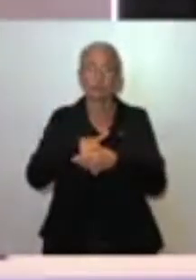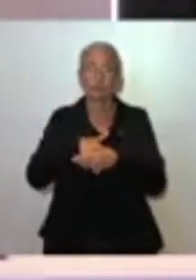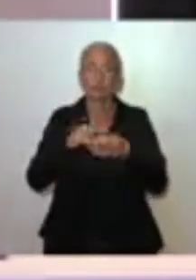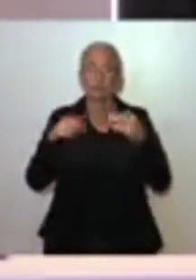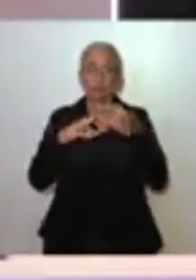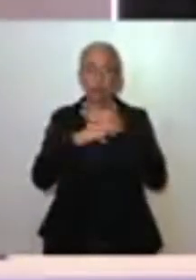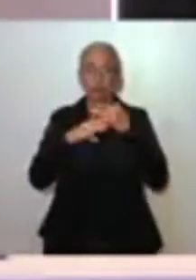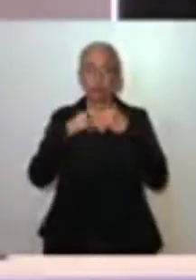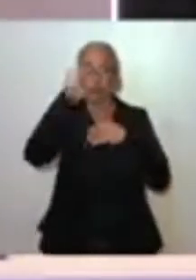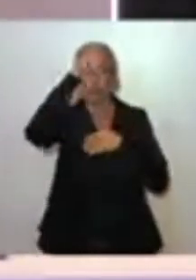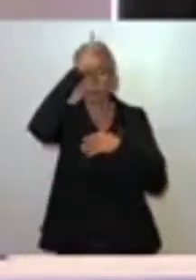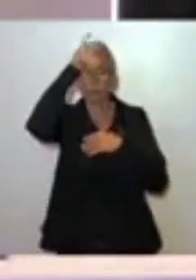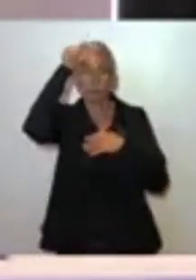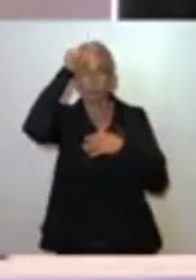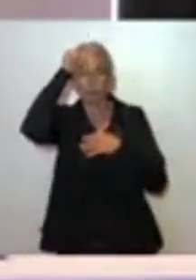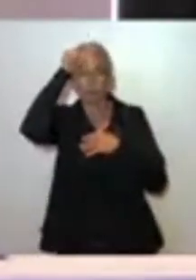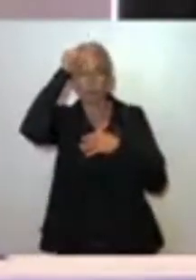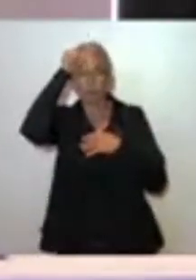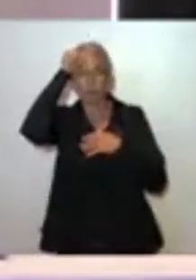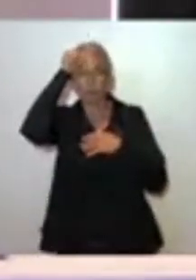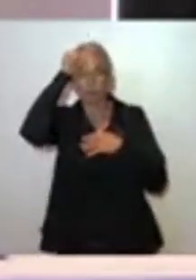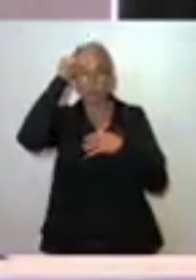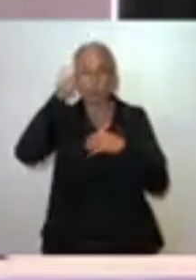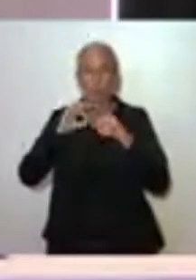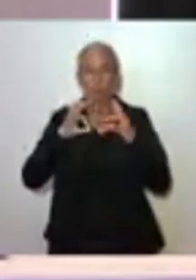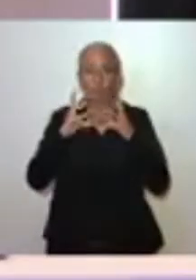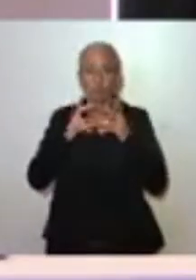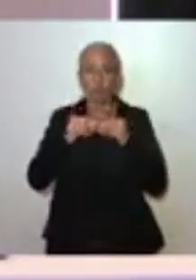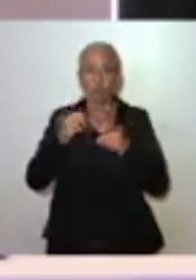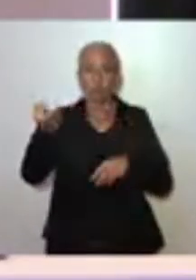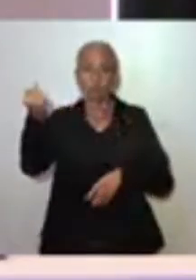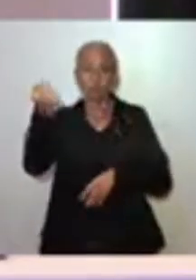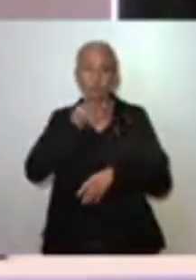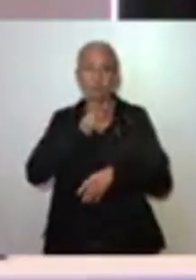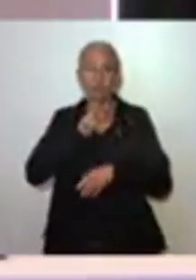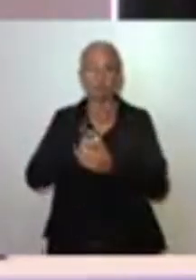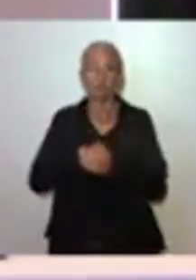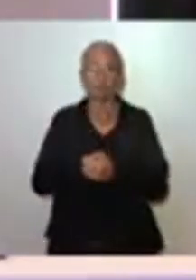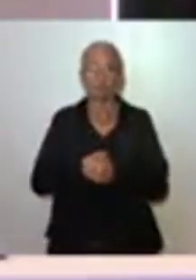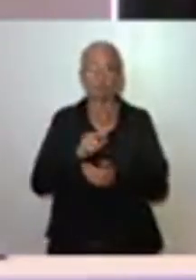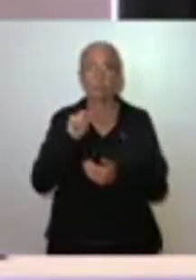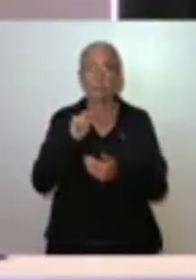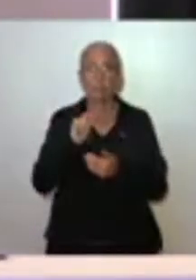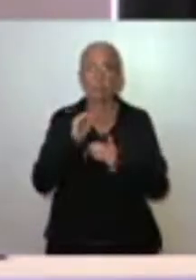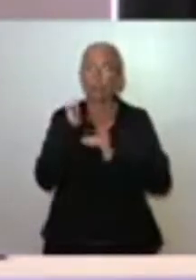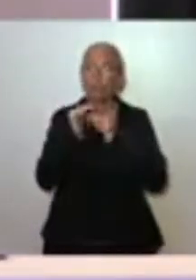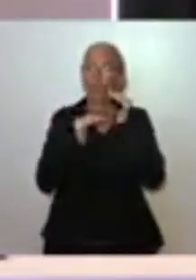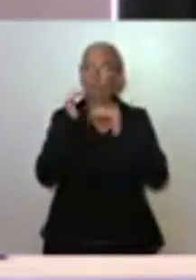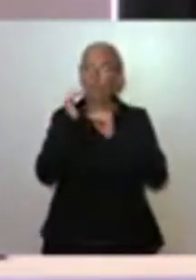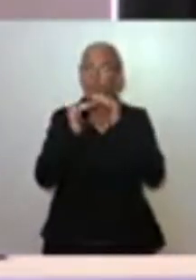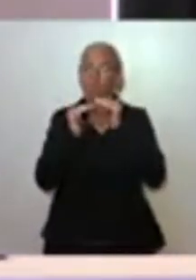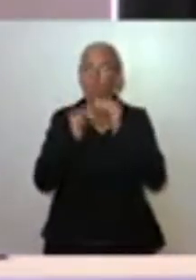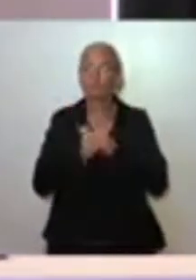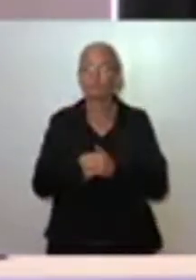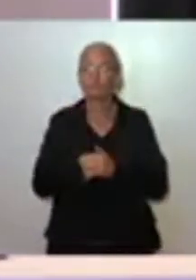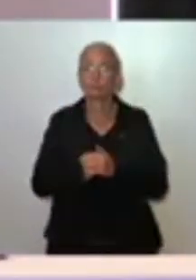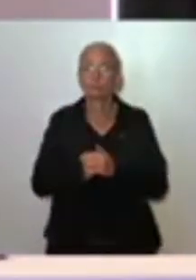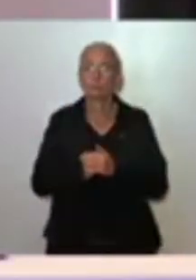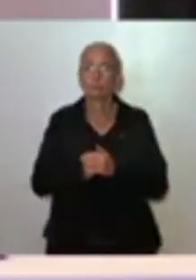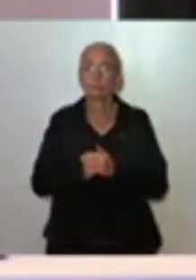Municípios não é incomum mesmo homicídios de Madrid O que é um processo é